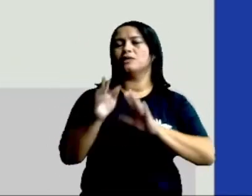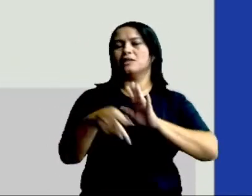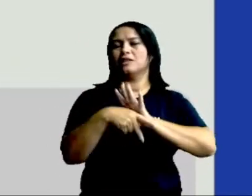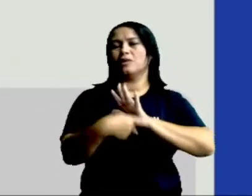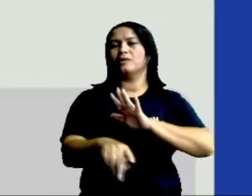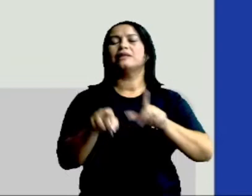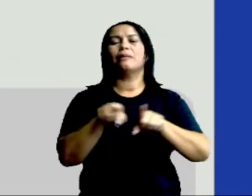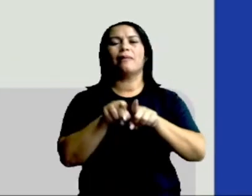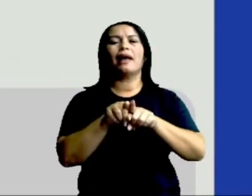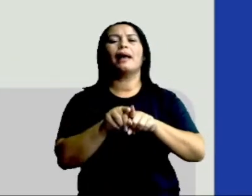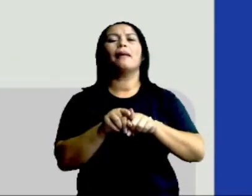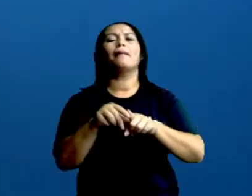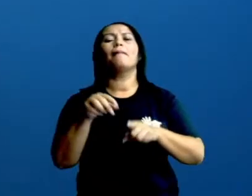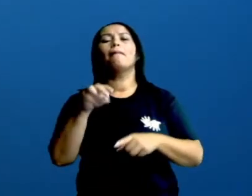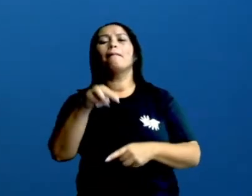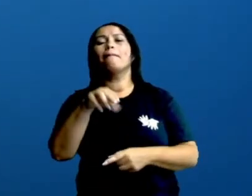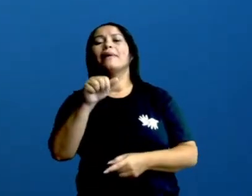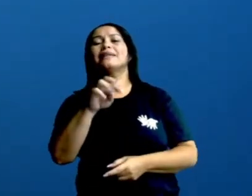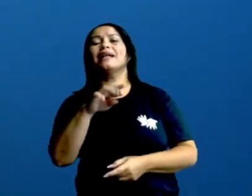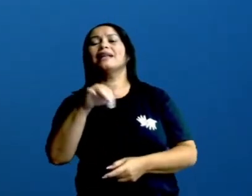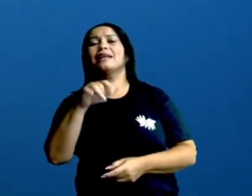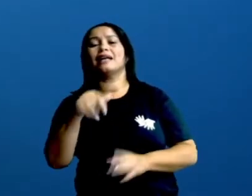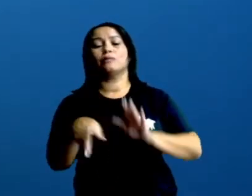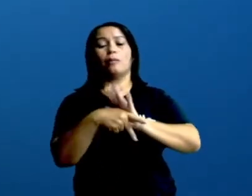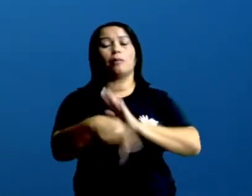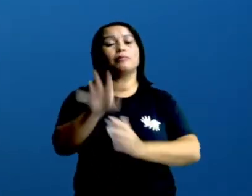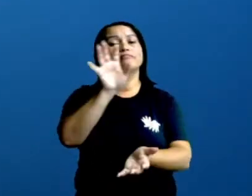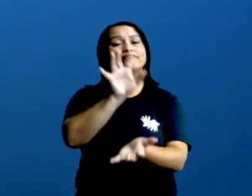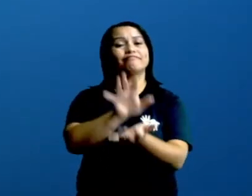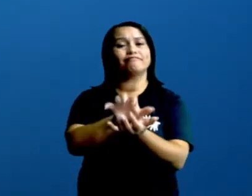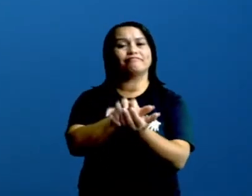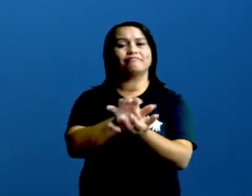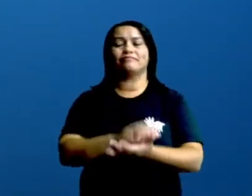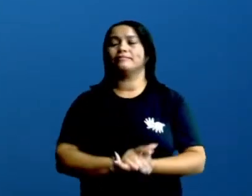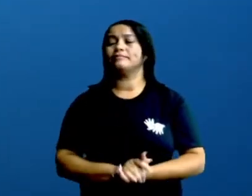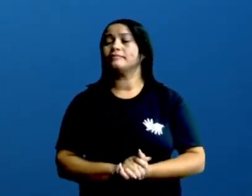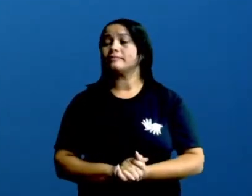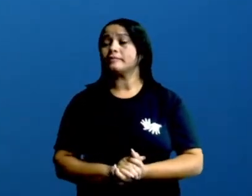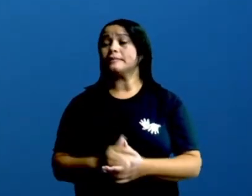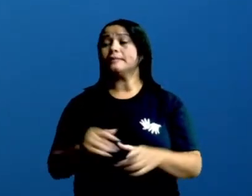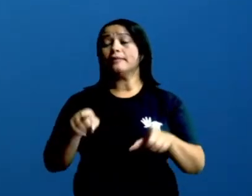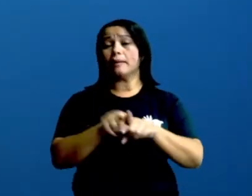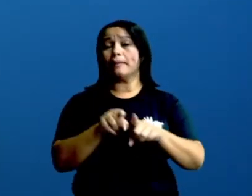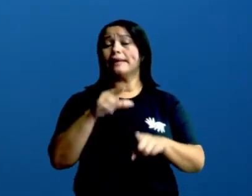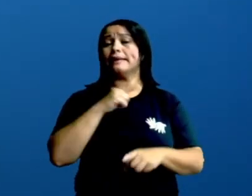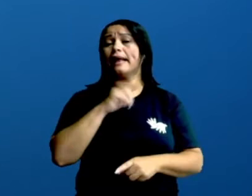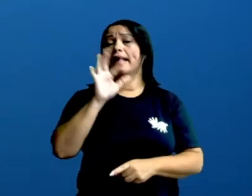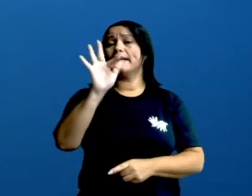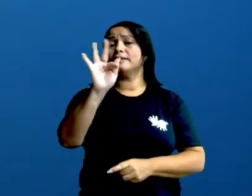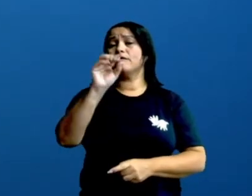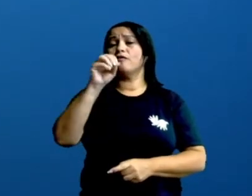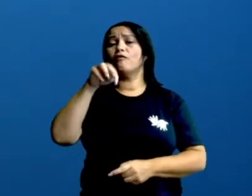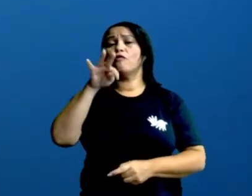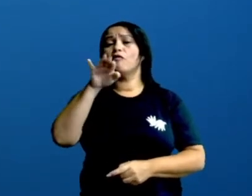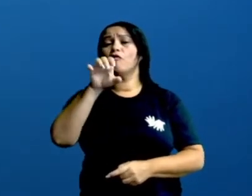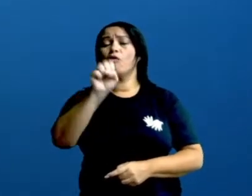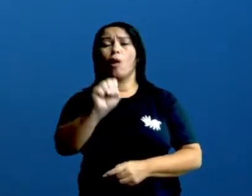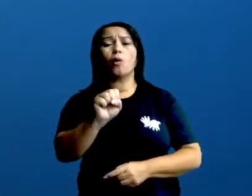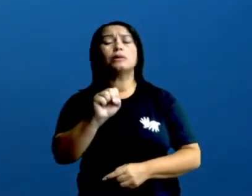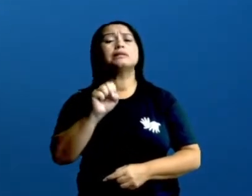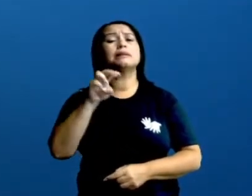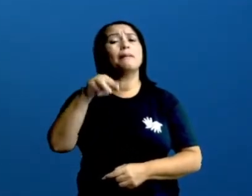culturais imateriais de Pernambuco, tá bem? E as fontes, a diferença, além dessa